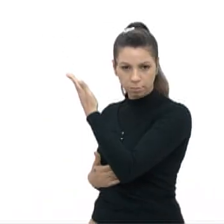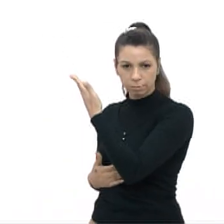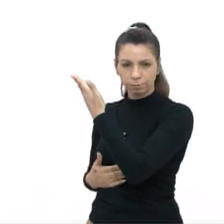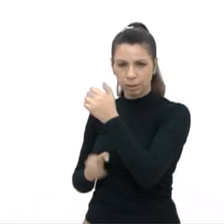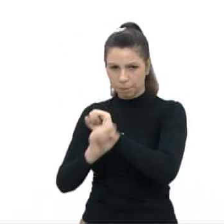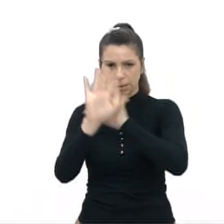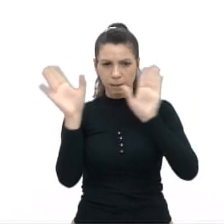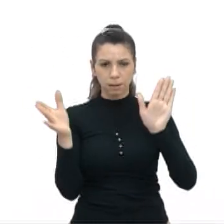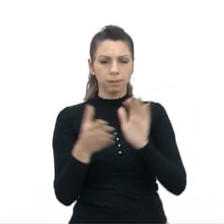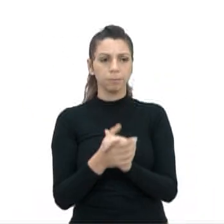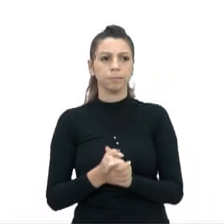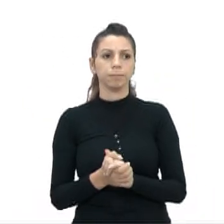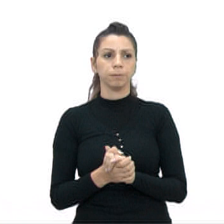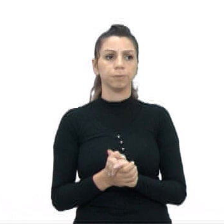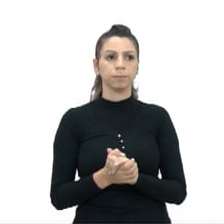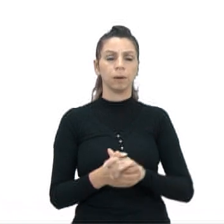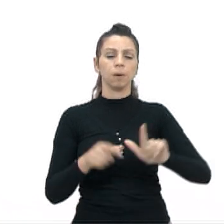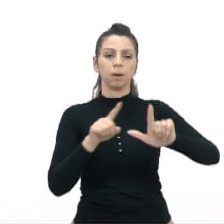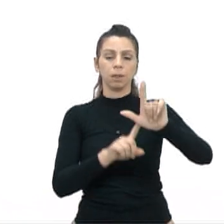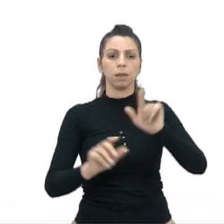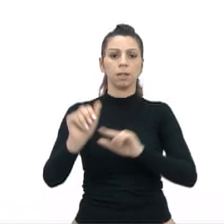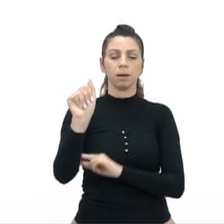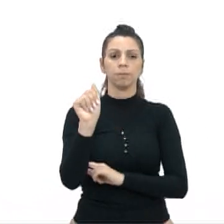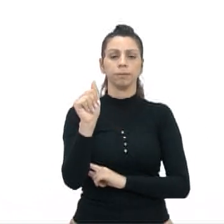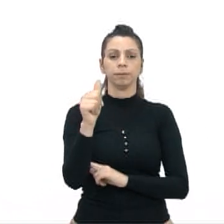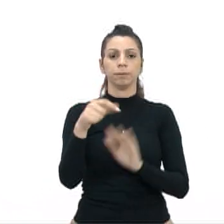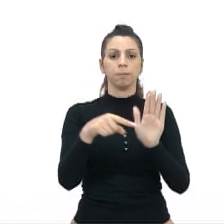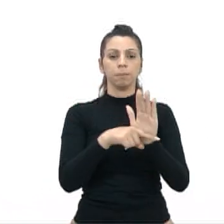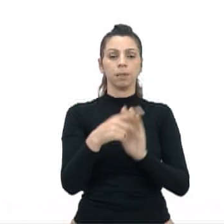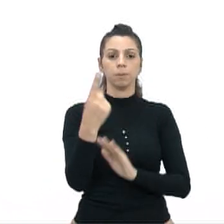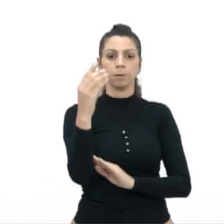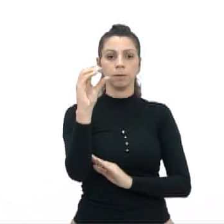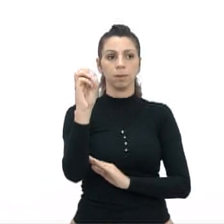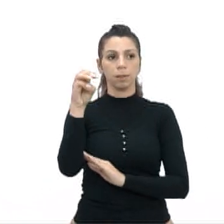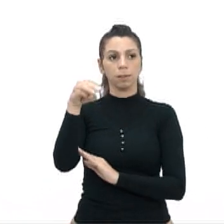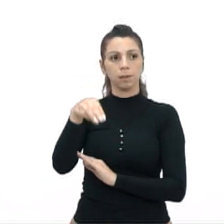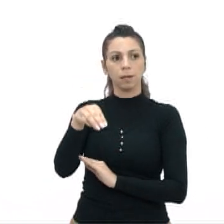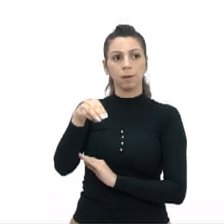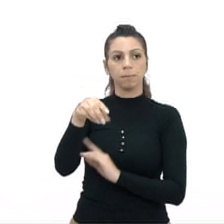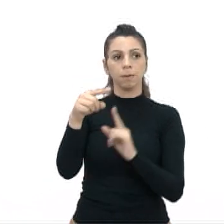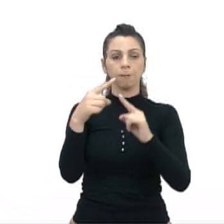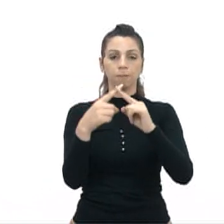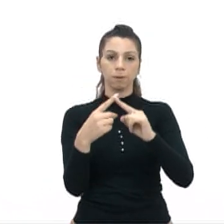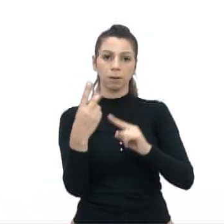Na letra A, menos 10m vezes 2mn.